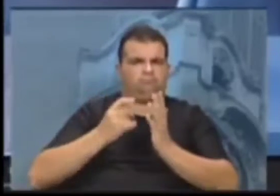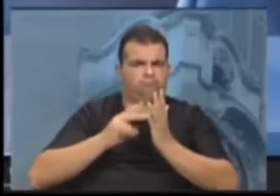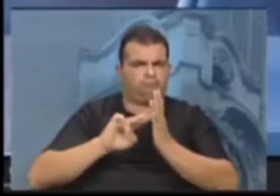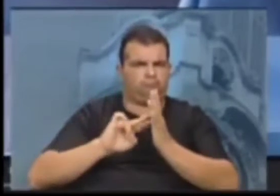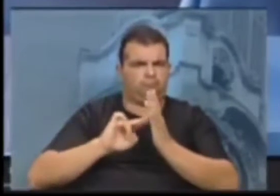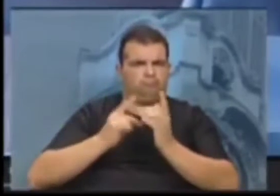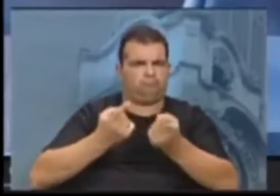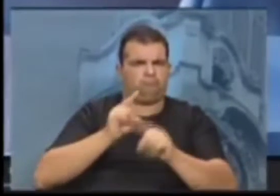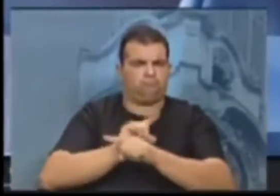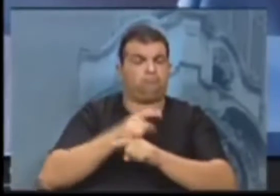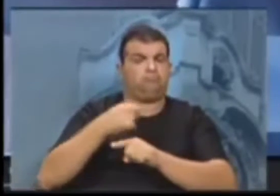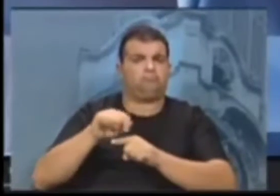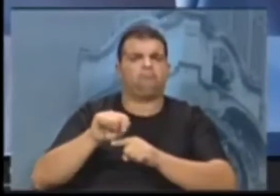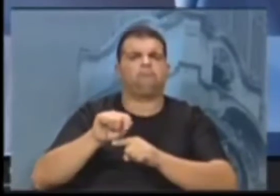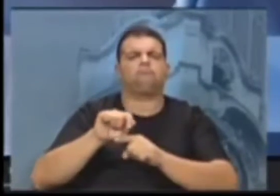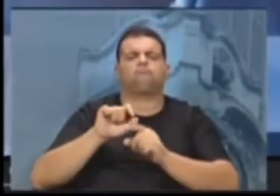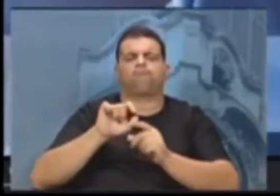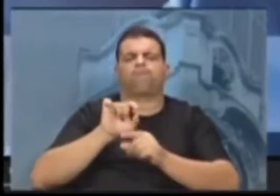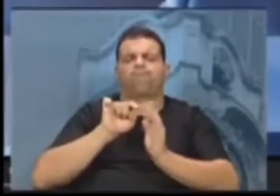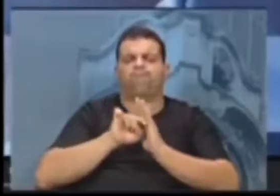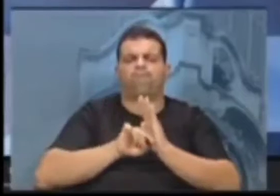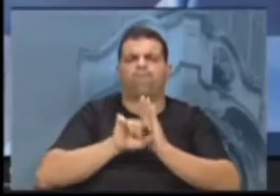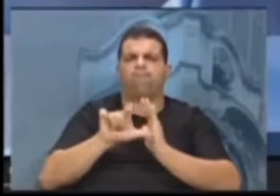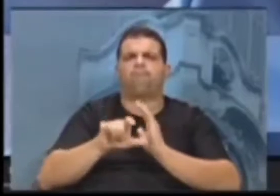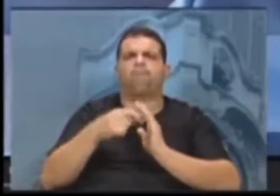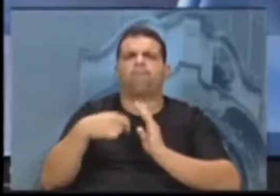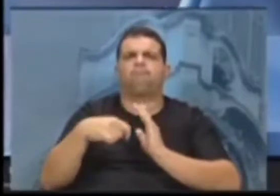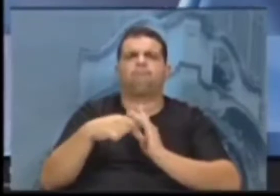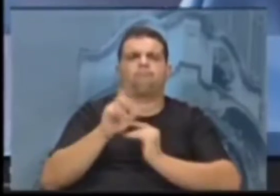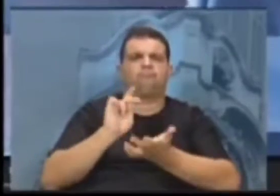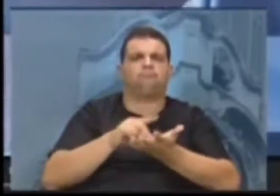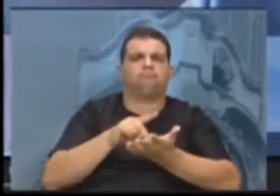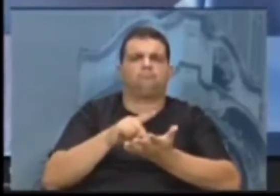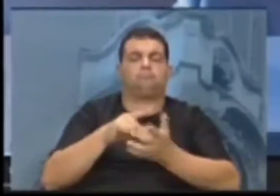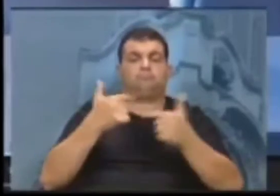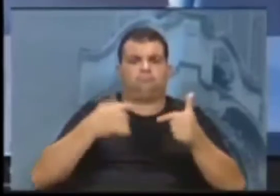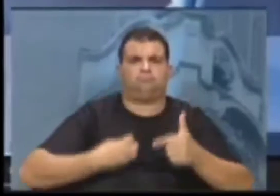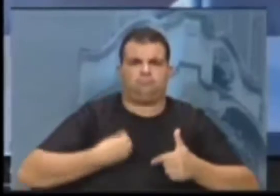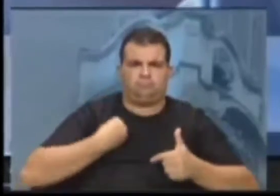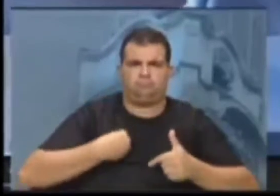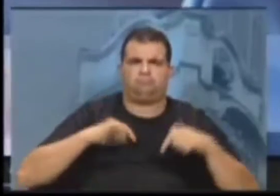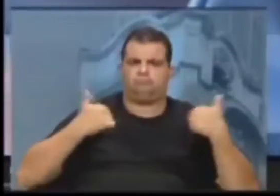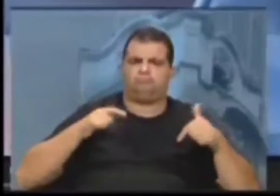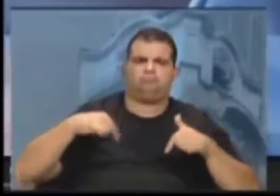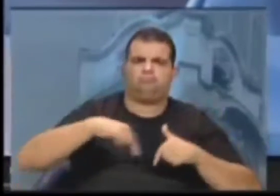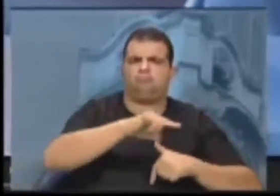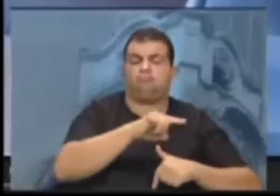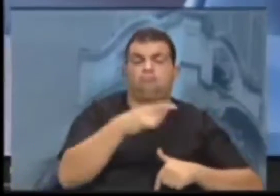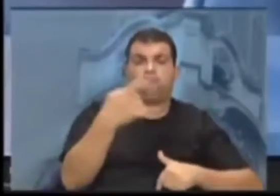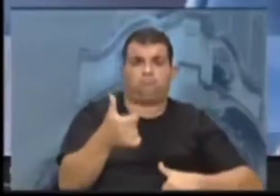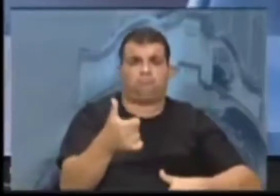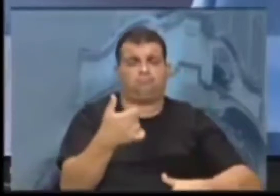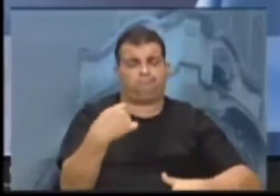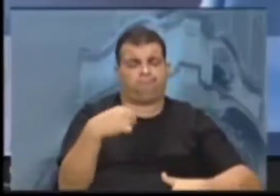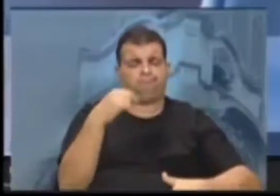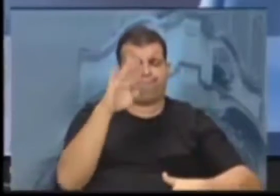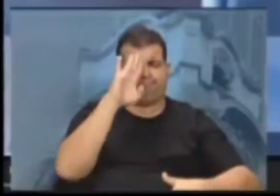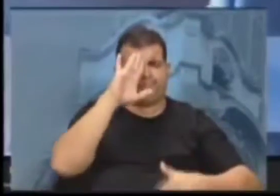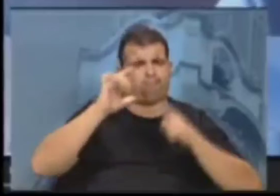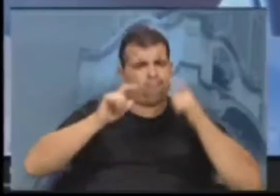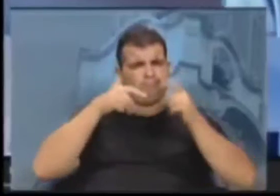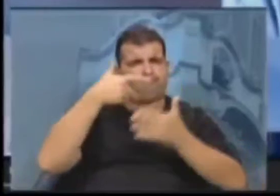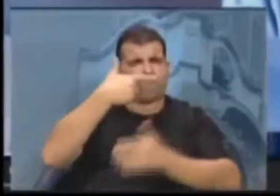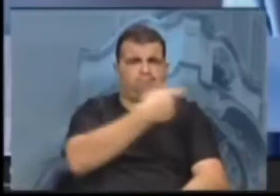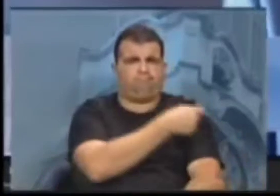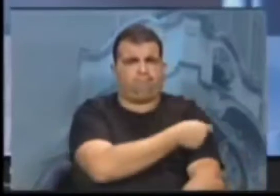vai ter que modular quem tem realmente necessidade de estar em trabalho presencial e logo precisa ter prioridade na vacinação,